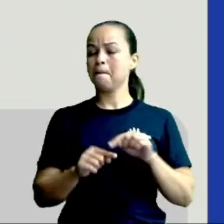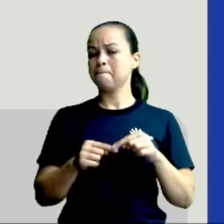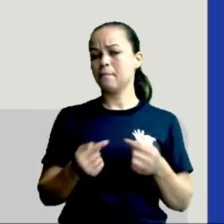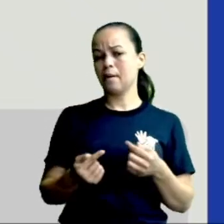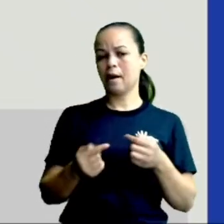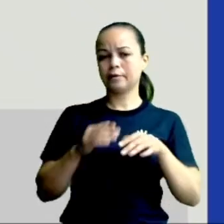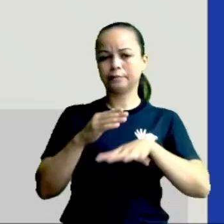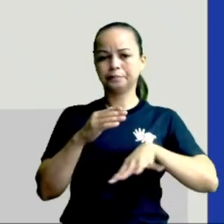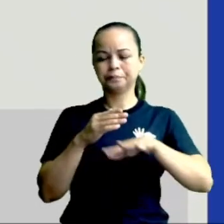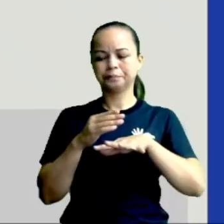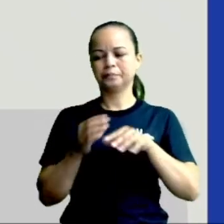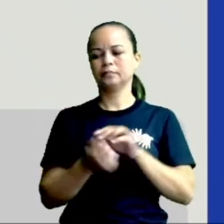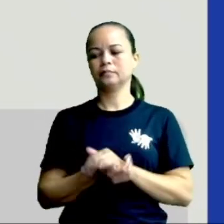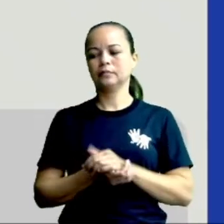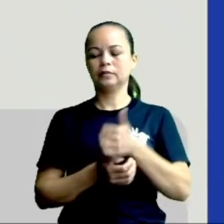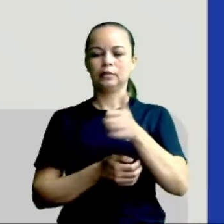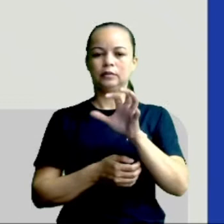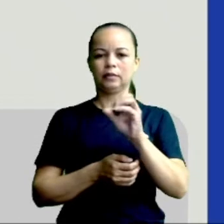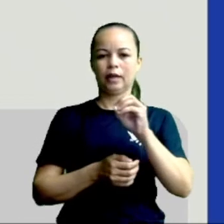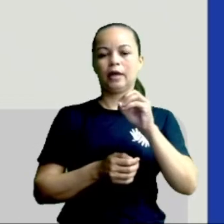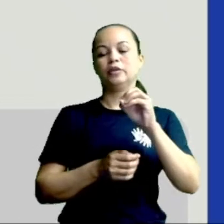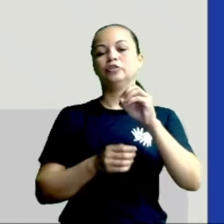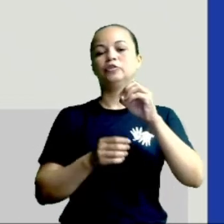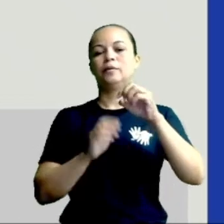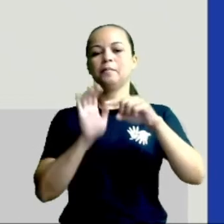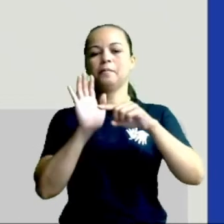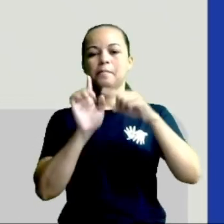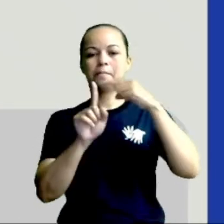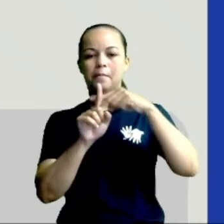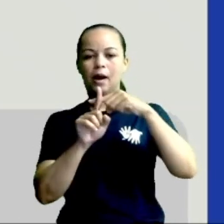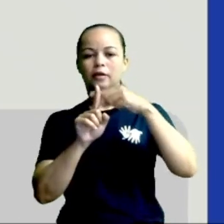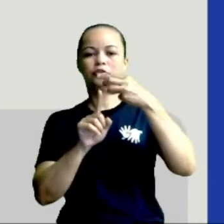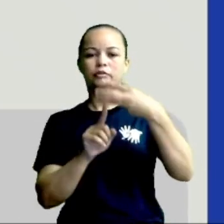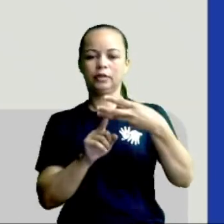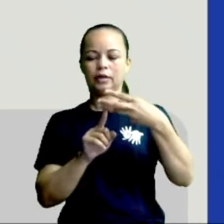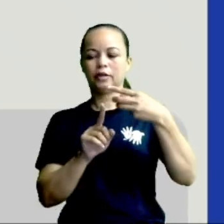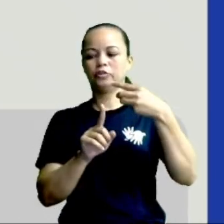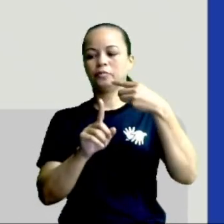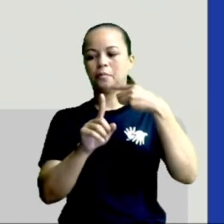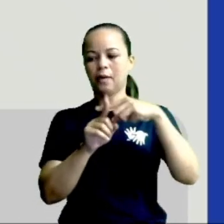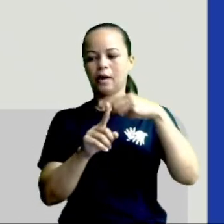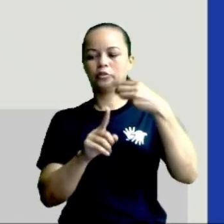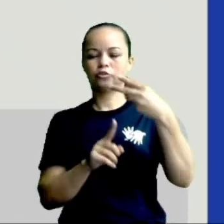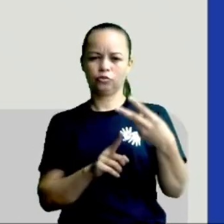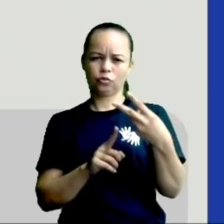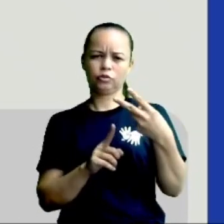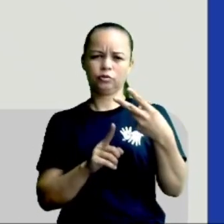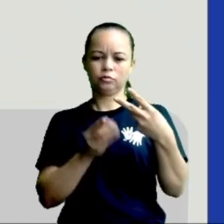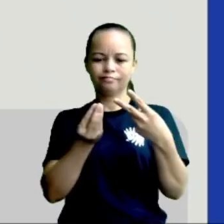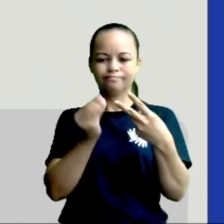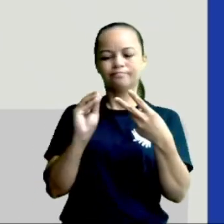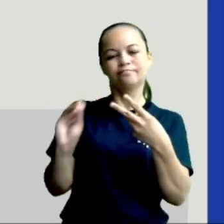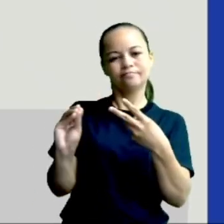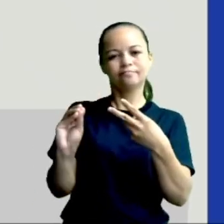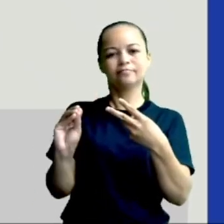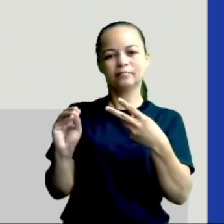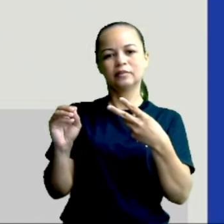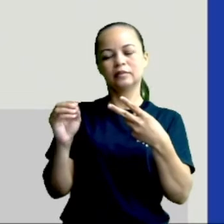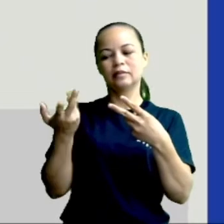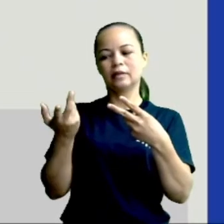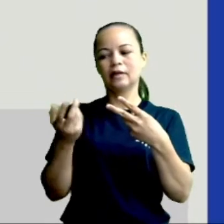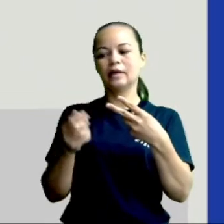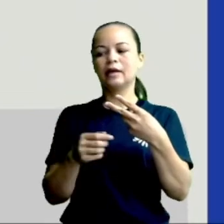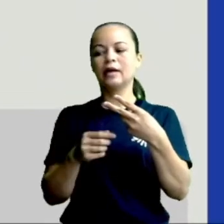fiz abaixo 10 + 3 + 2 veja que eu estou adicionando um valor a mais